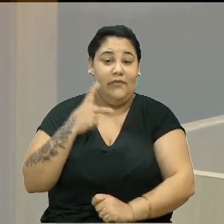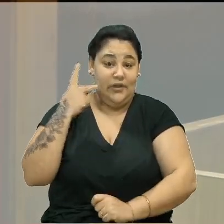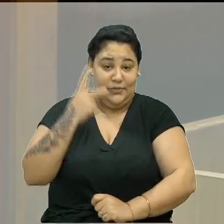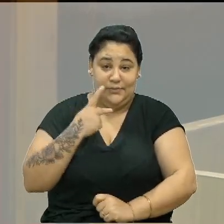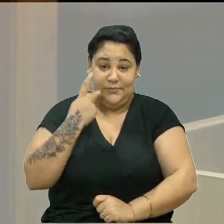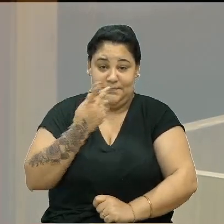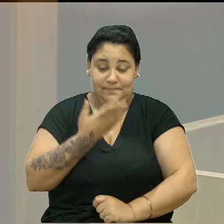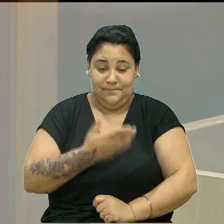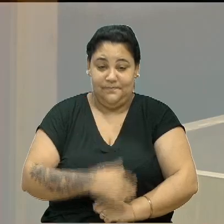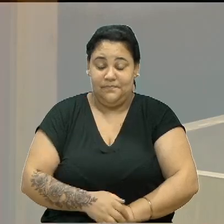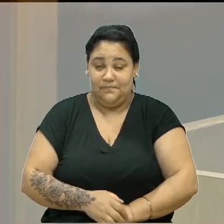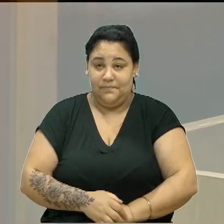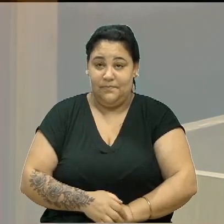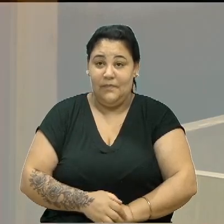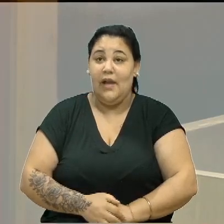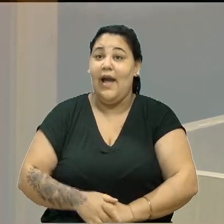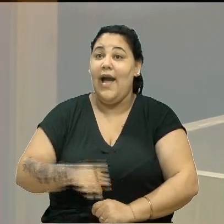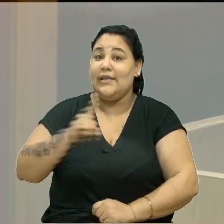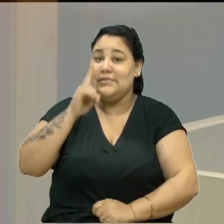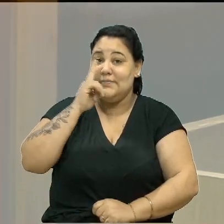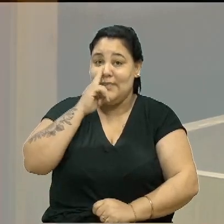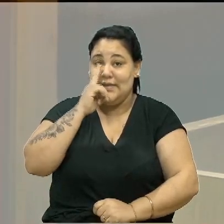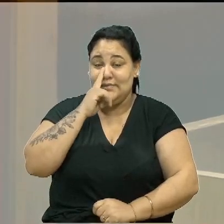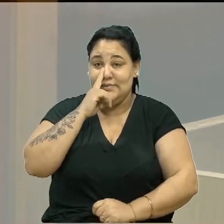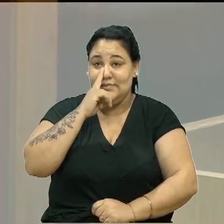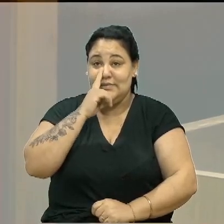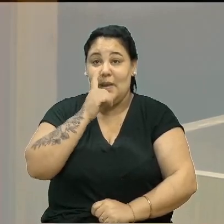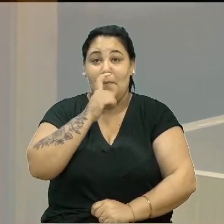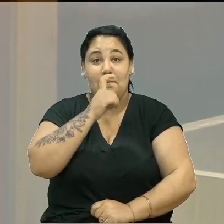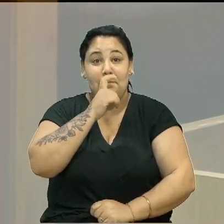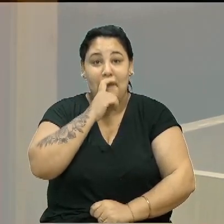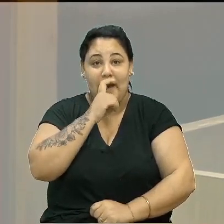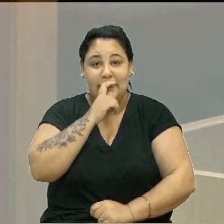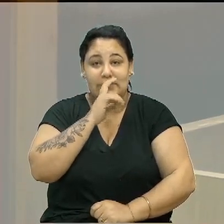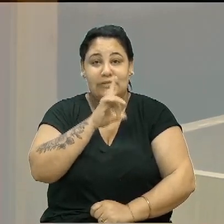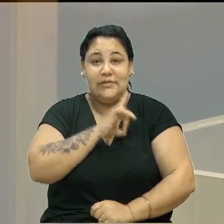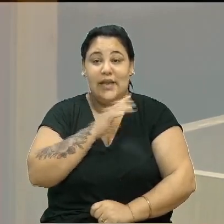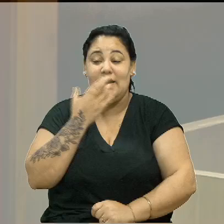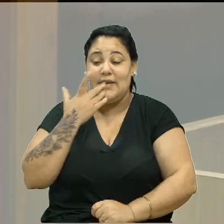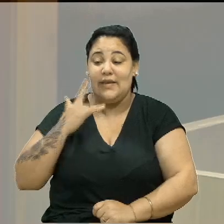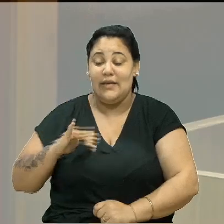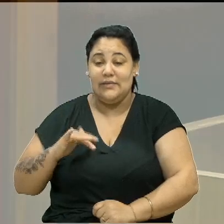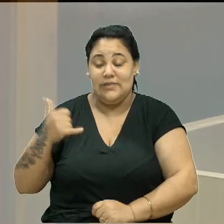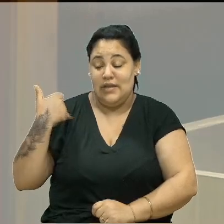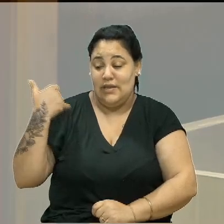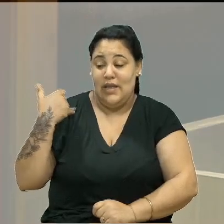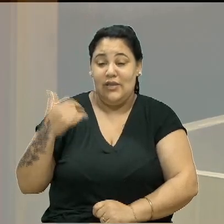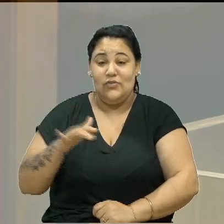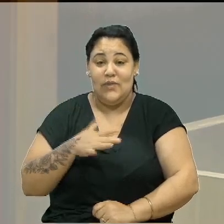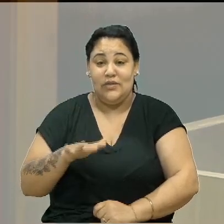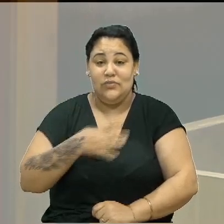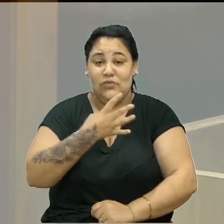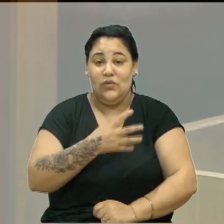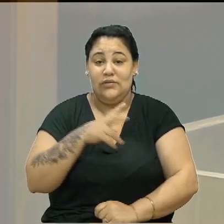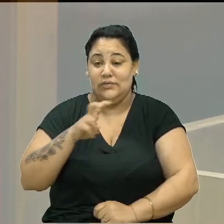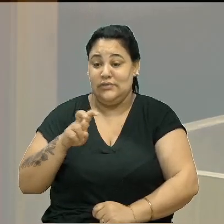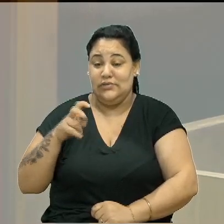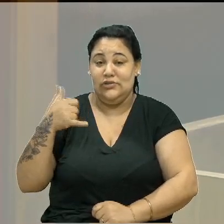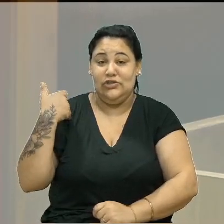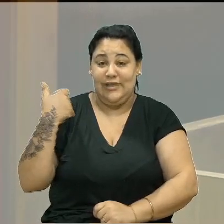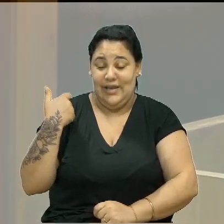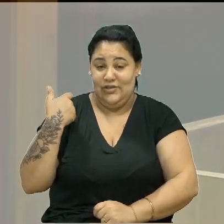vereadoras, as mães e pais que têm crianças na faixa etária de 4 e 5 anos na